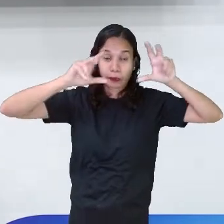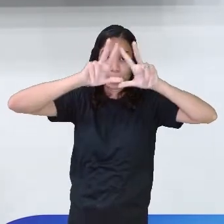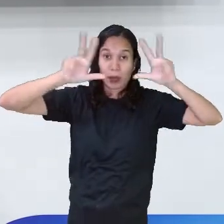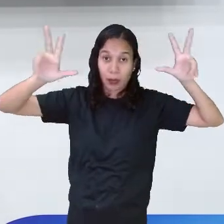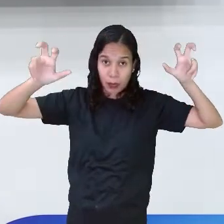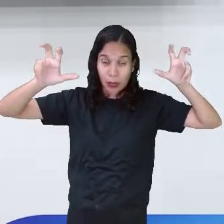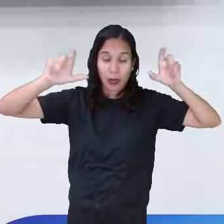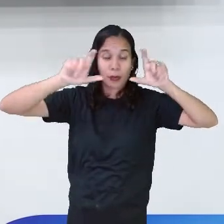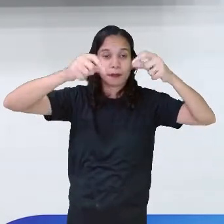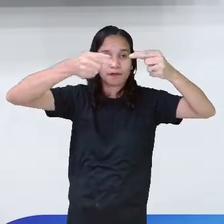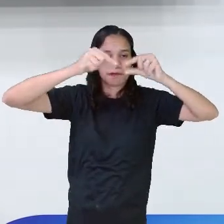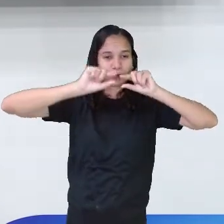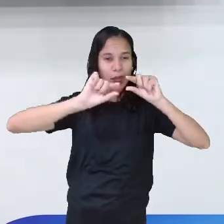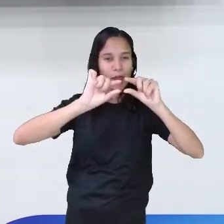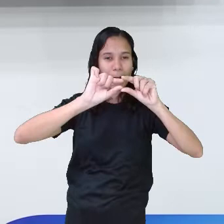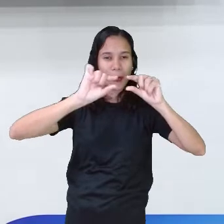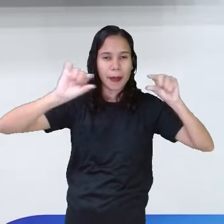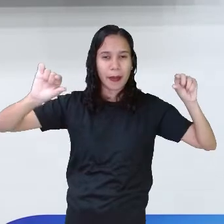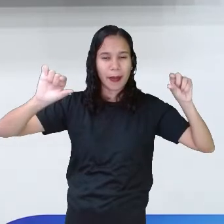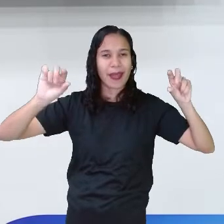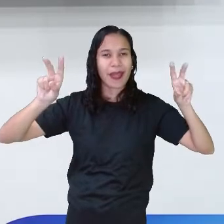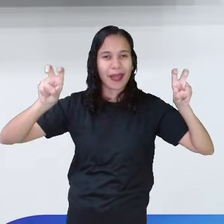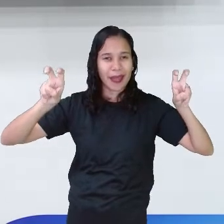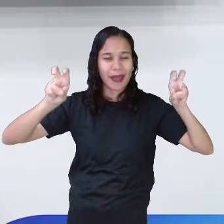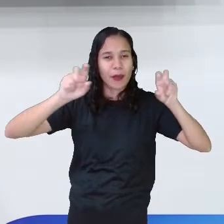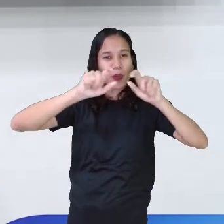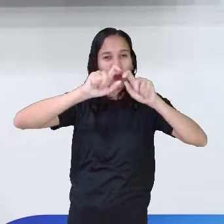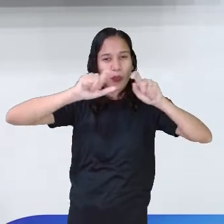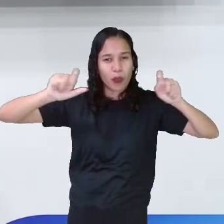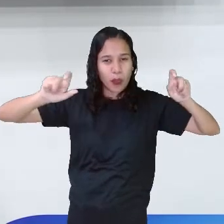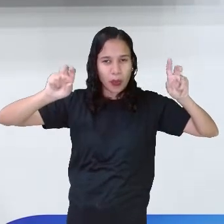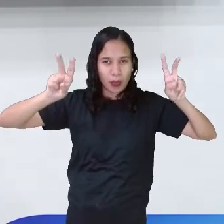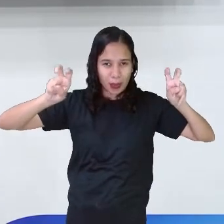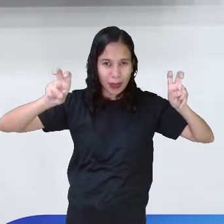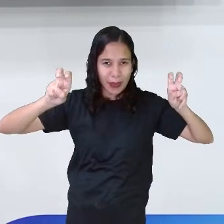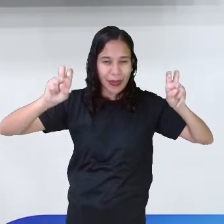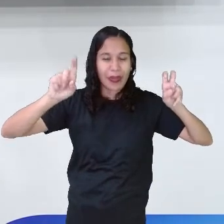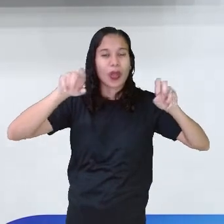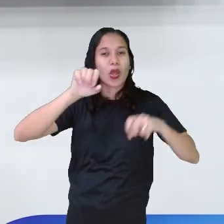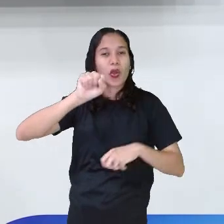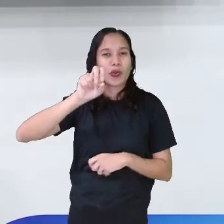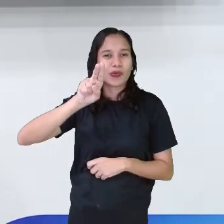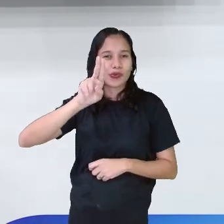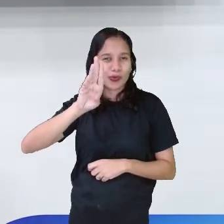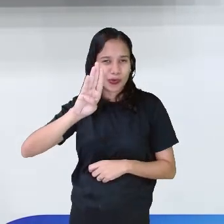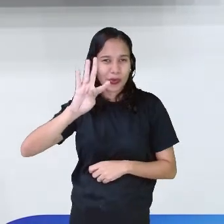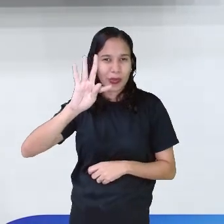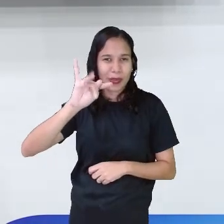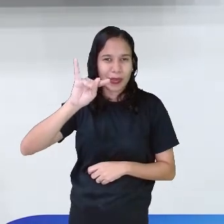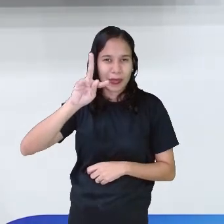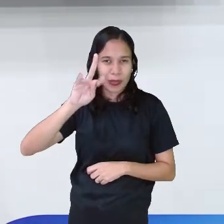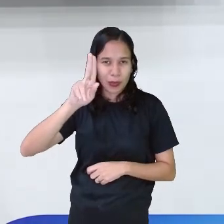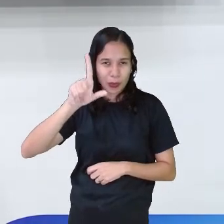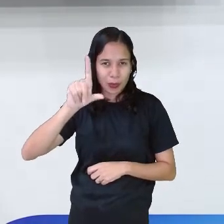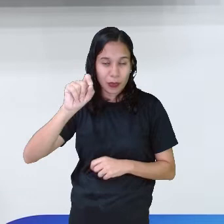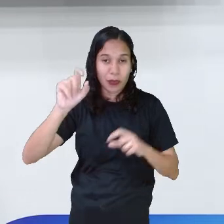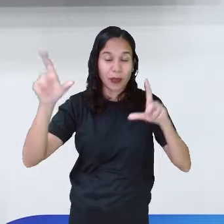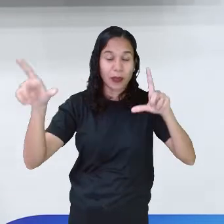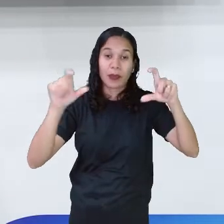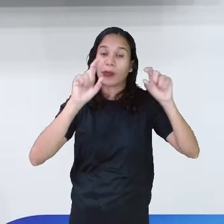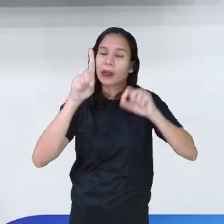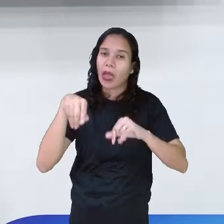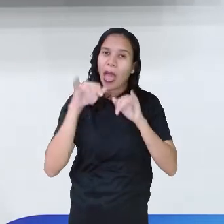atenção. Abaixo do título, você tem o subtítulo, abaixo, sub. Tem outras informações